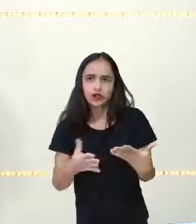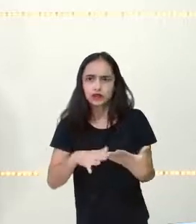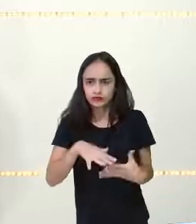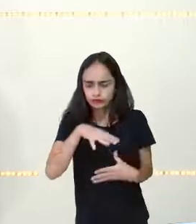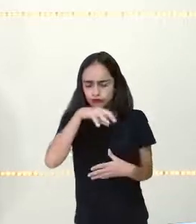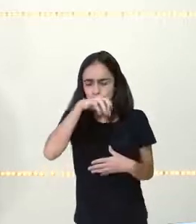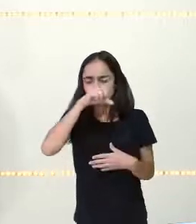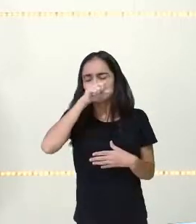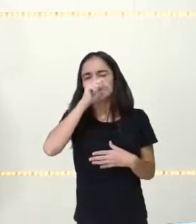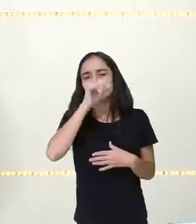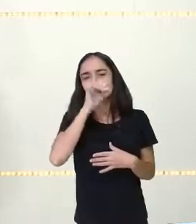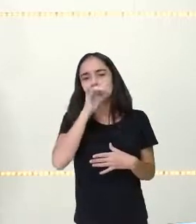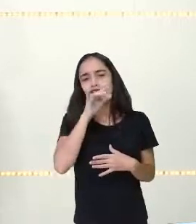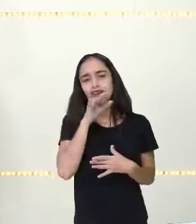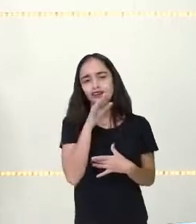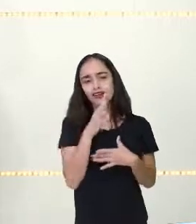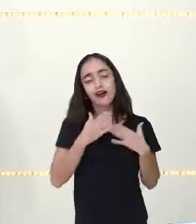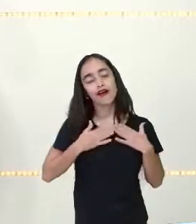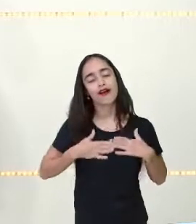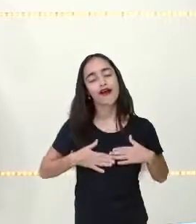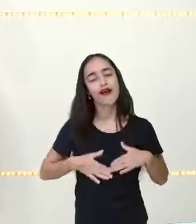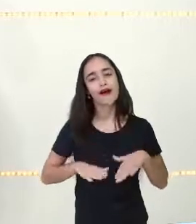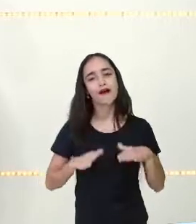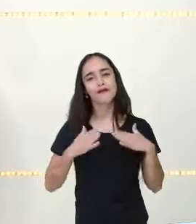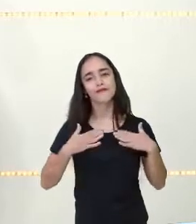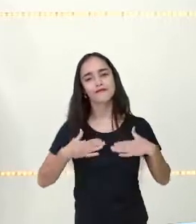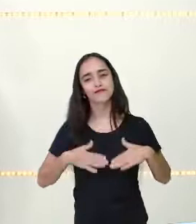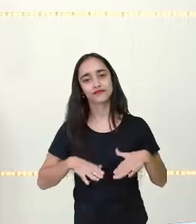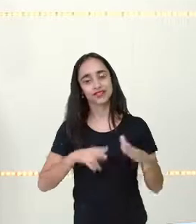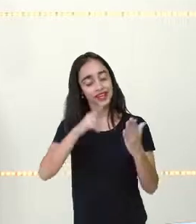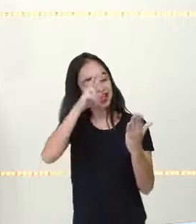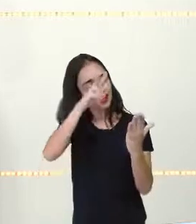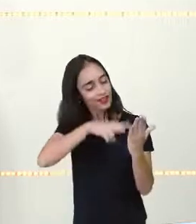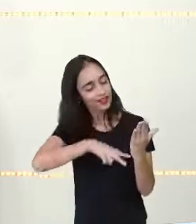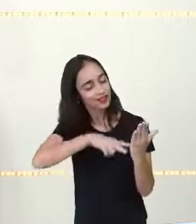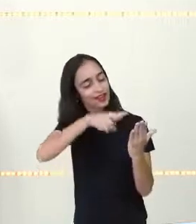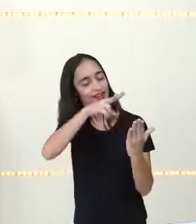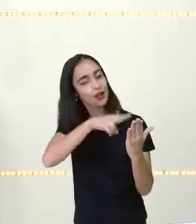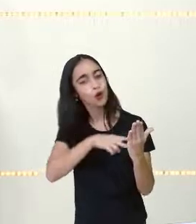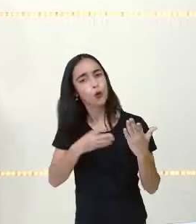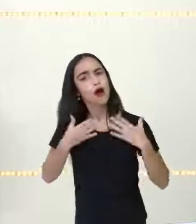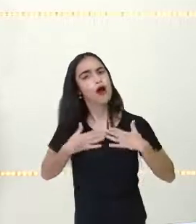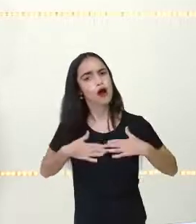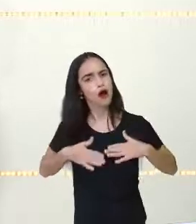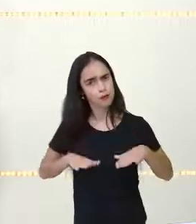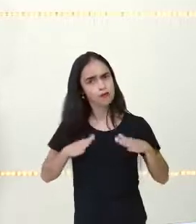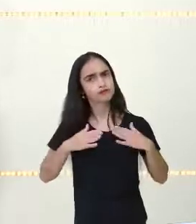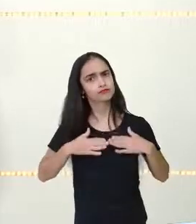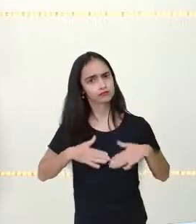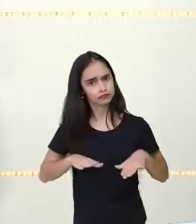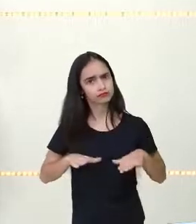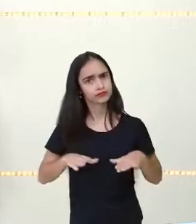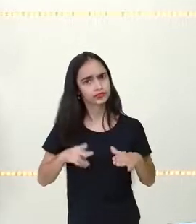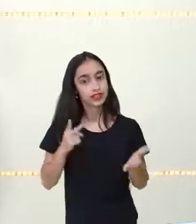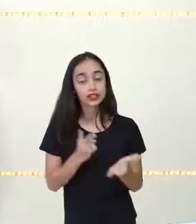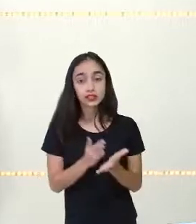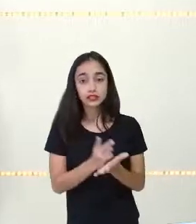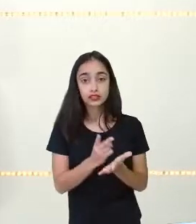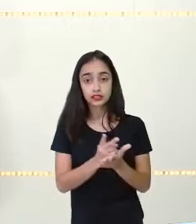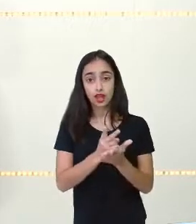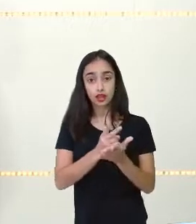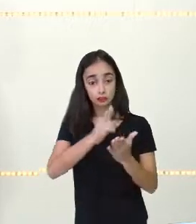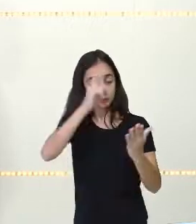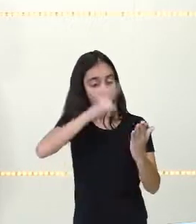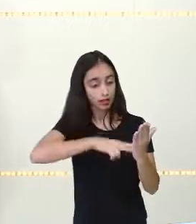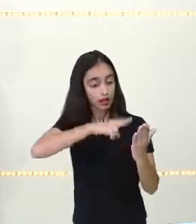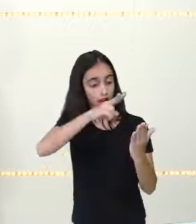vai se acalmando e ler as questões com calma te aconselho a sempre ler mais de uma vez mesmo